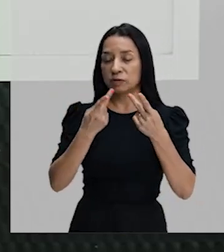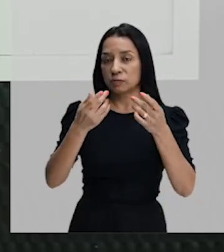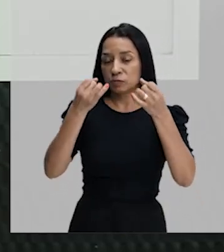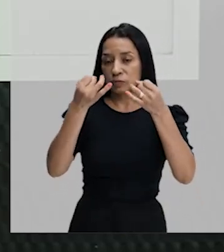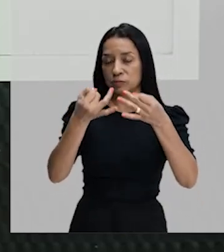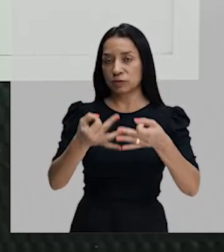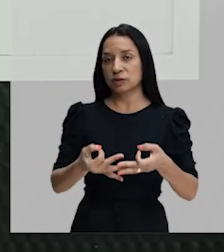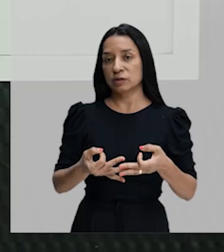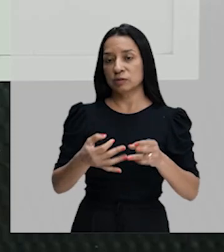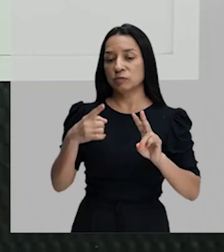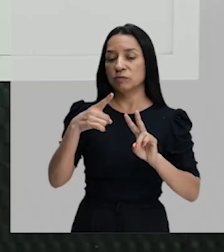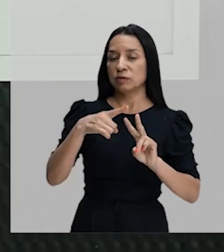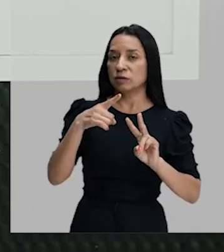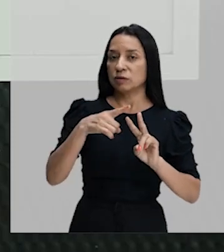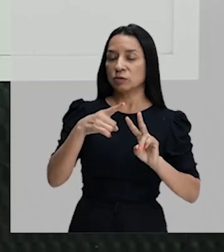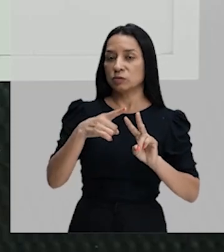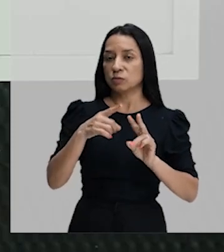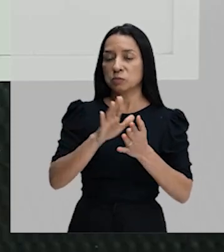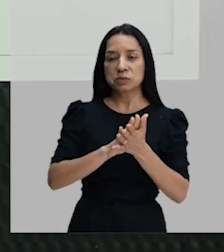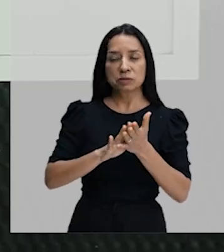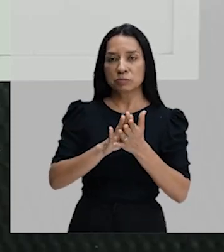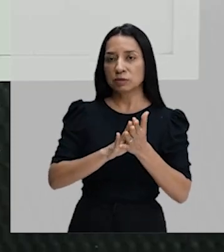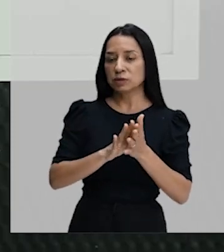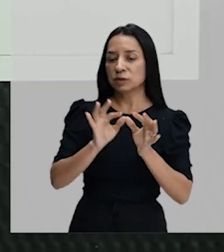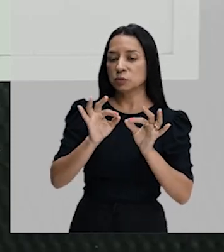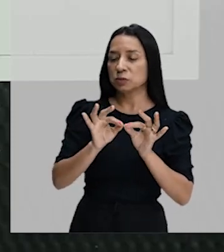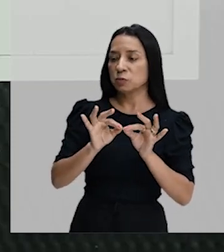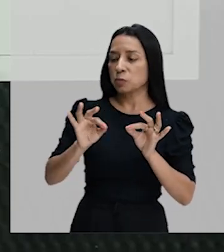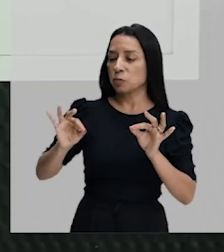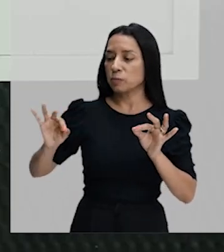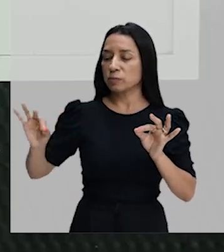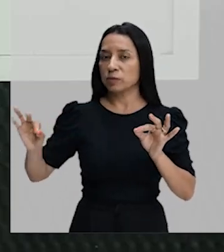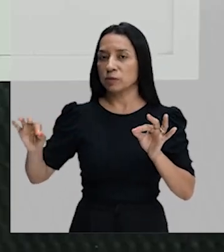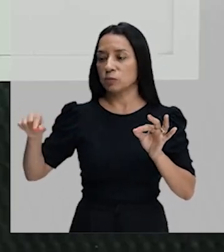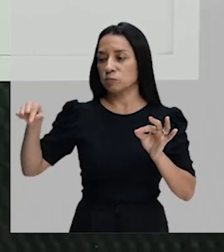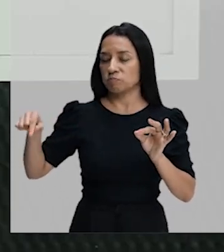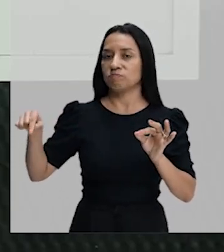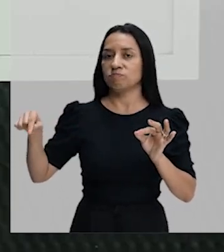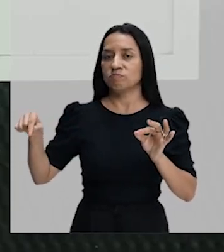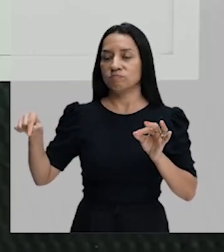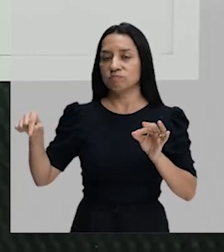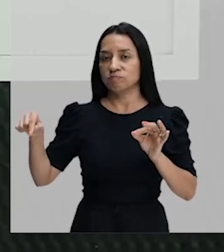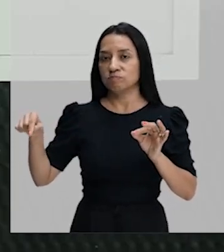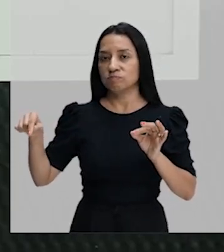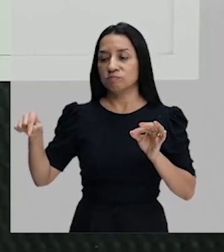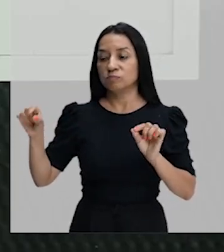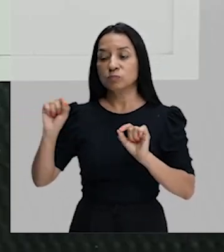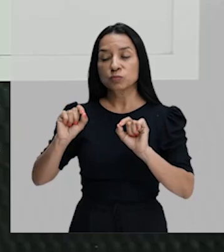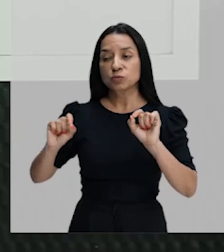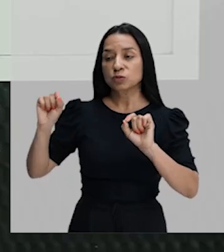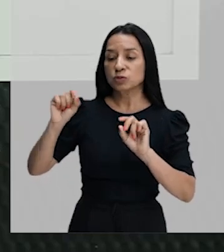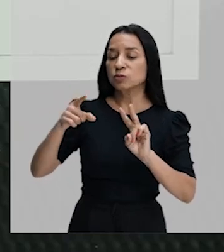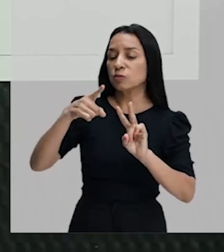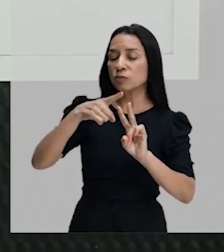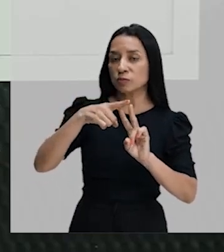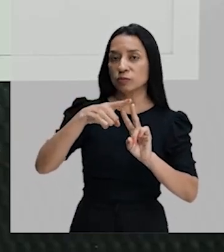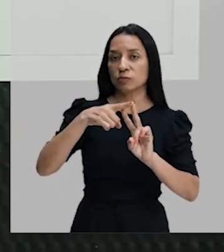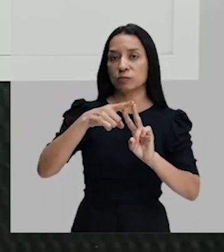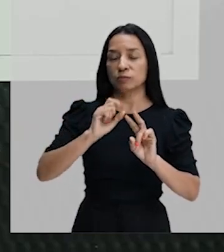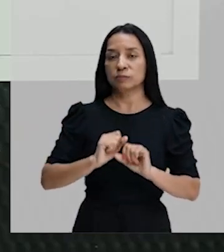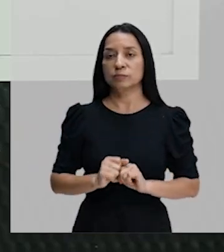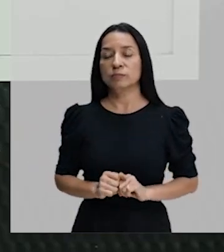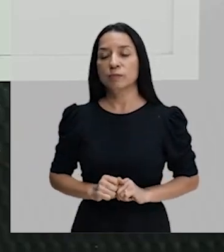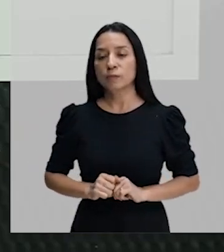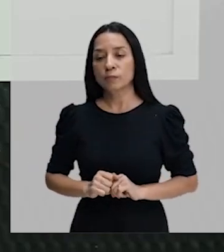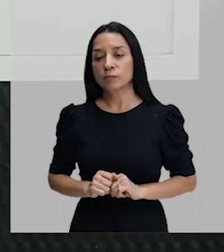vetor nada mais é do que um comprimento de reta orientado, uma seta, ok? Isso é um vetor, certo?